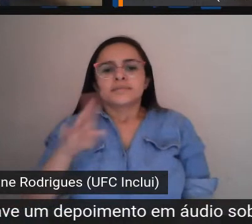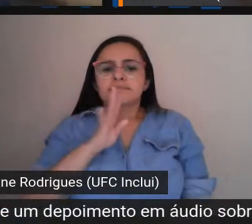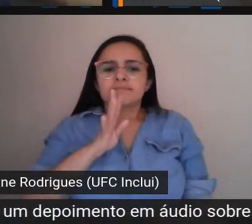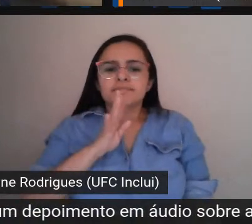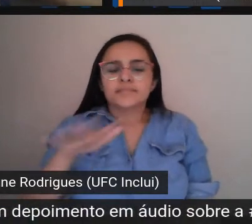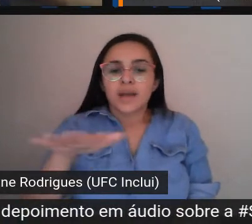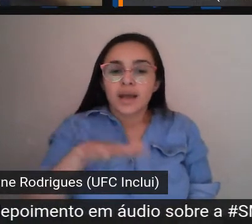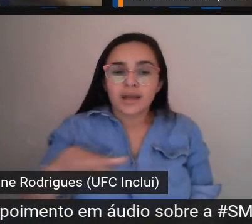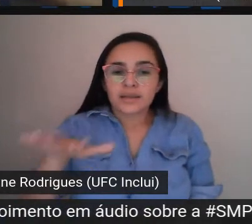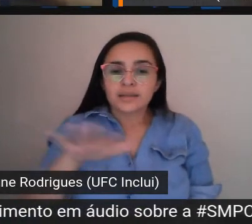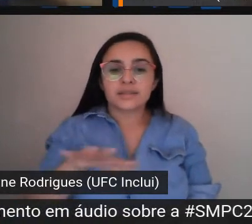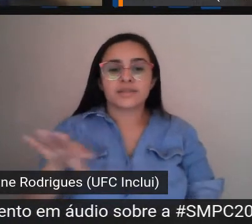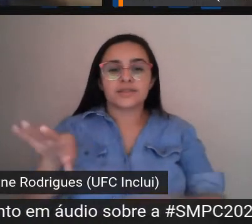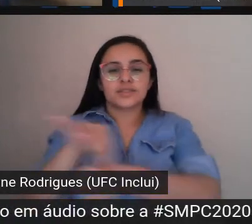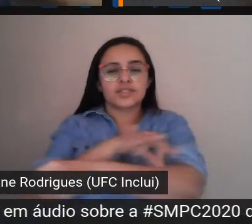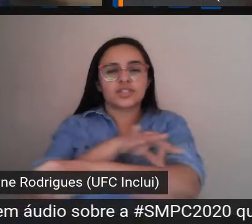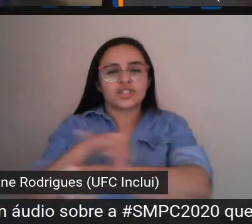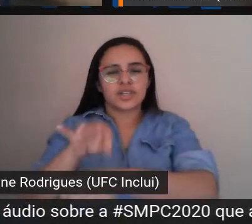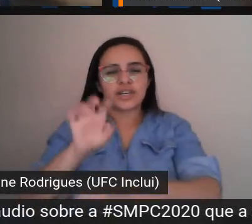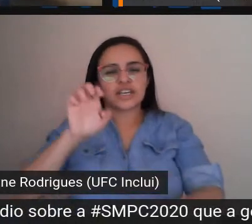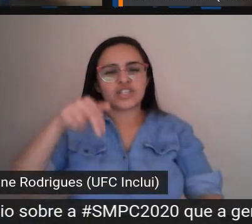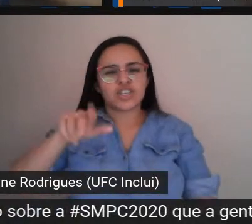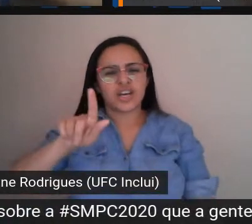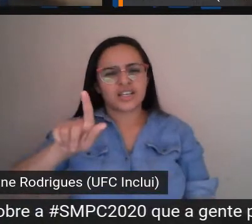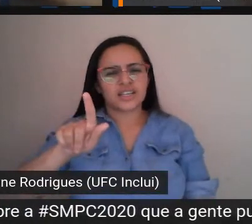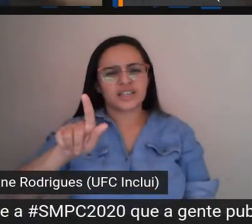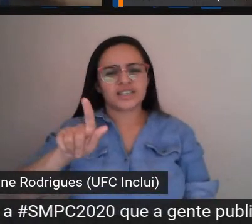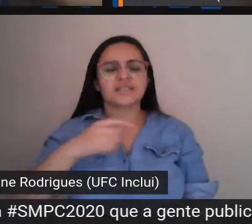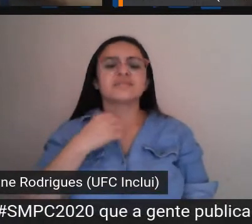ou ao menos nas exatas? Não conheço.